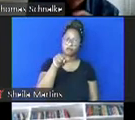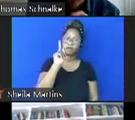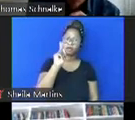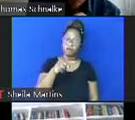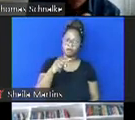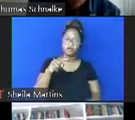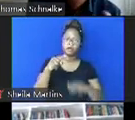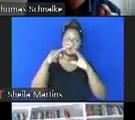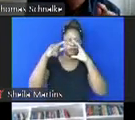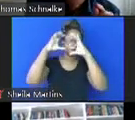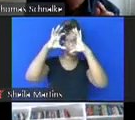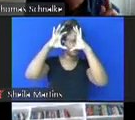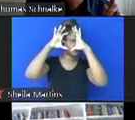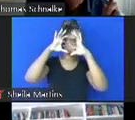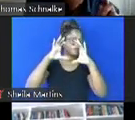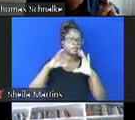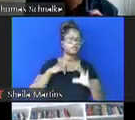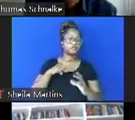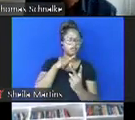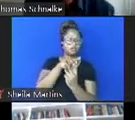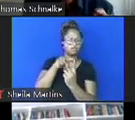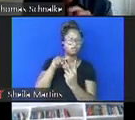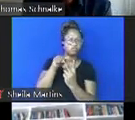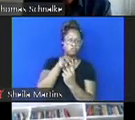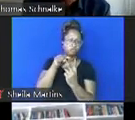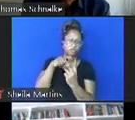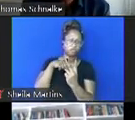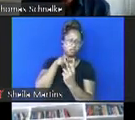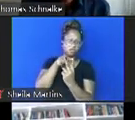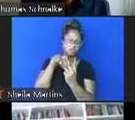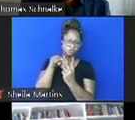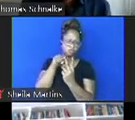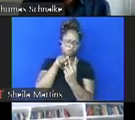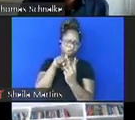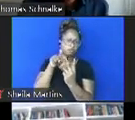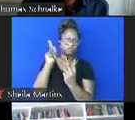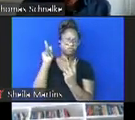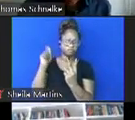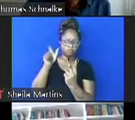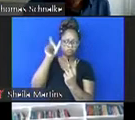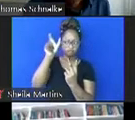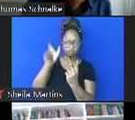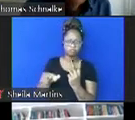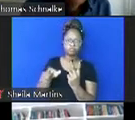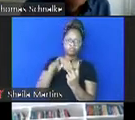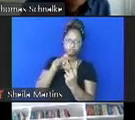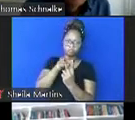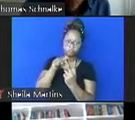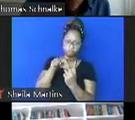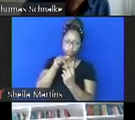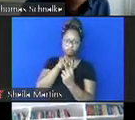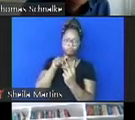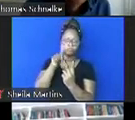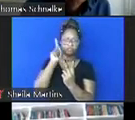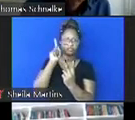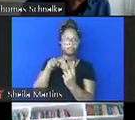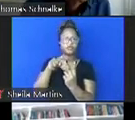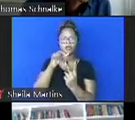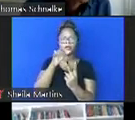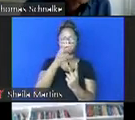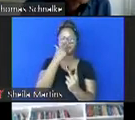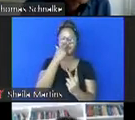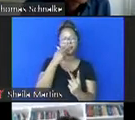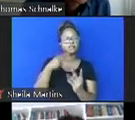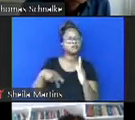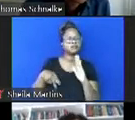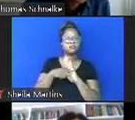dois pacientes que formam um retrato individualizado do paciente.